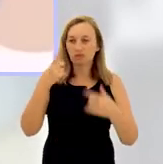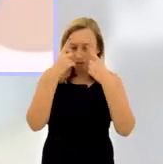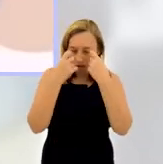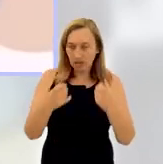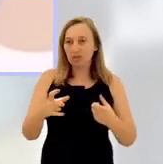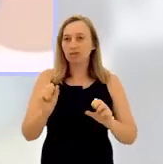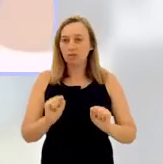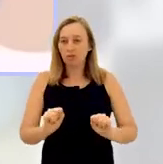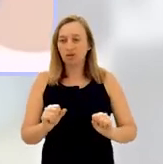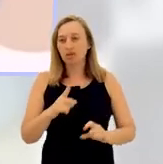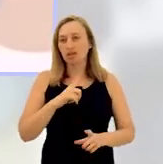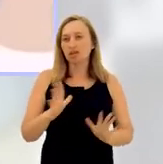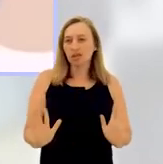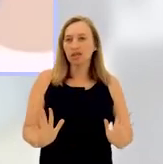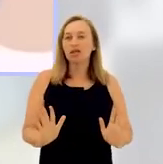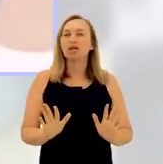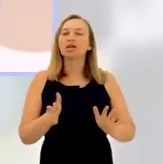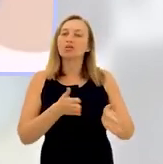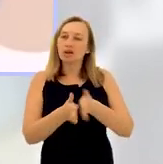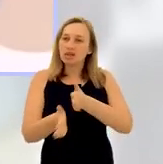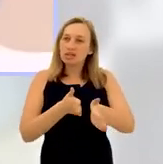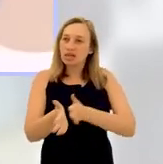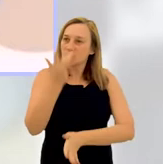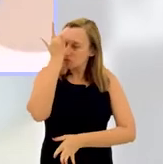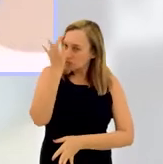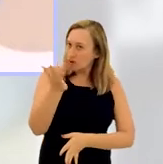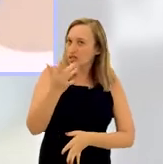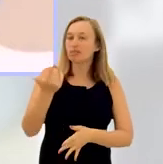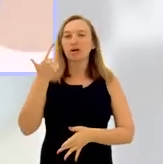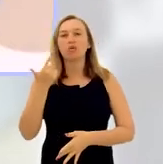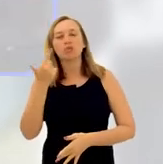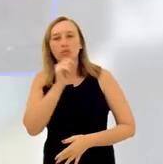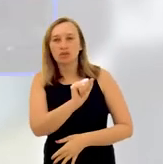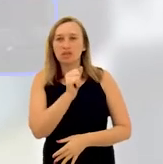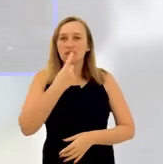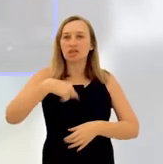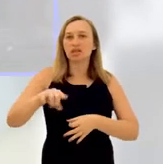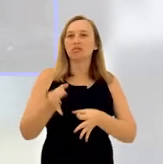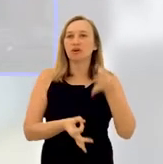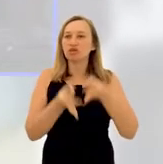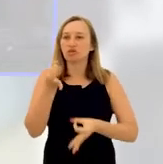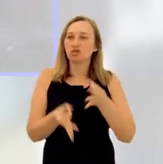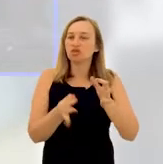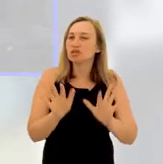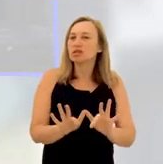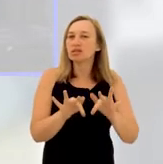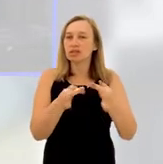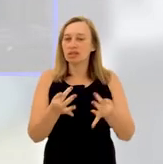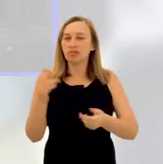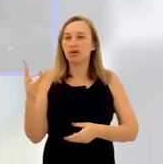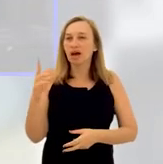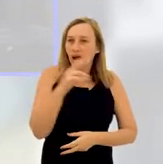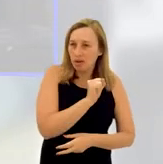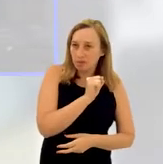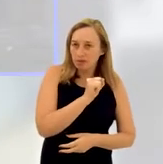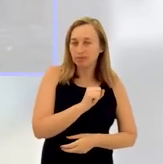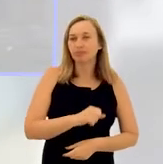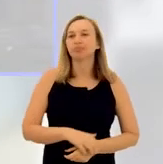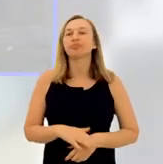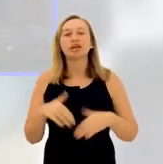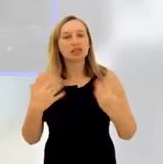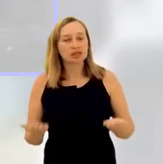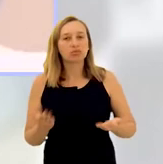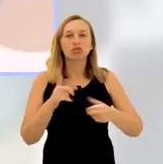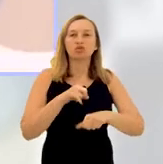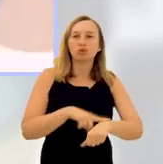um meio fácil de acesso, discreto, para que aquela mulher consiga, de fato, efetivar seu acesso à justiça, de maneira mais simples, mais ágil,